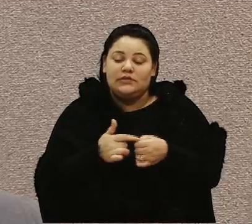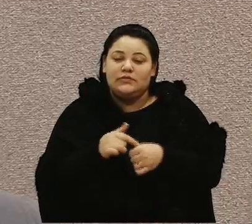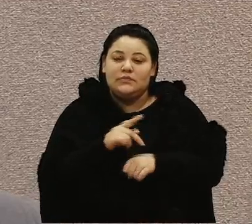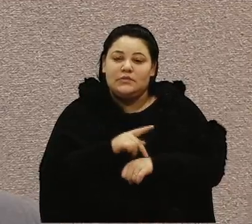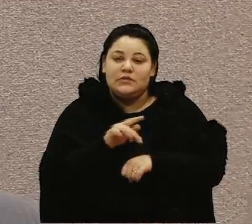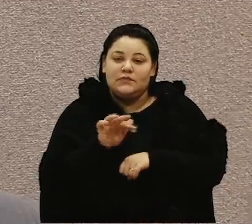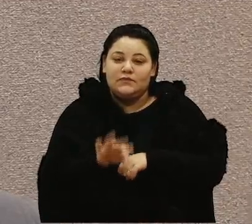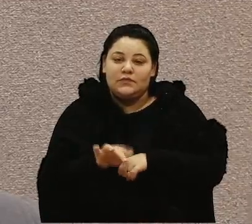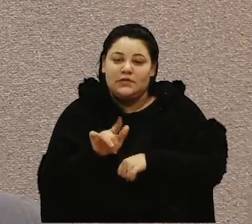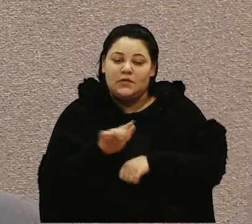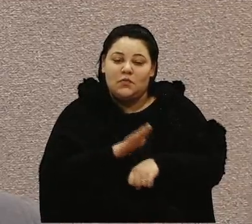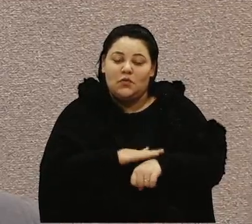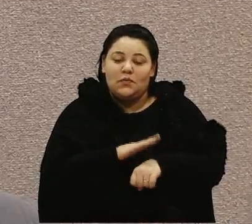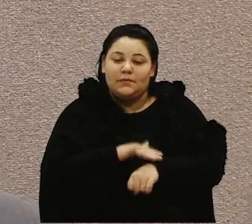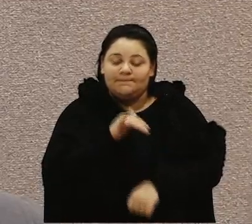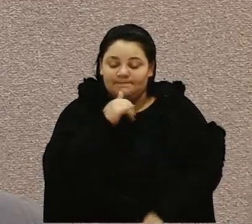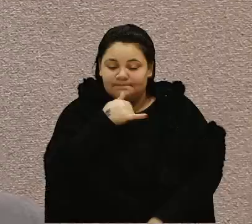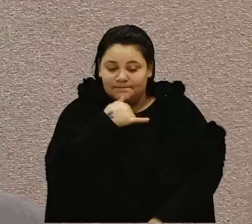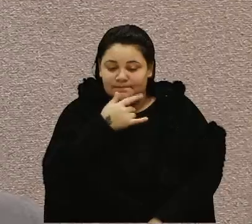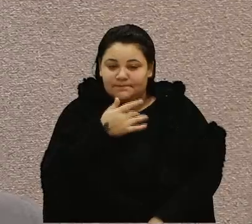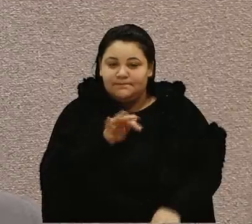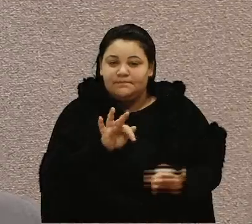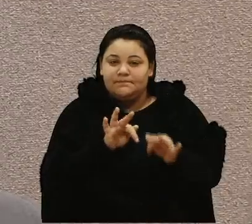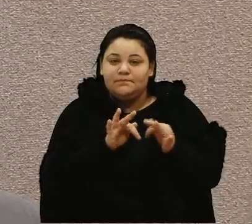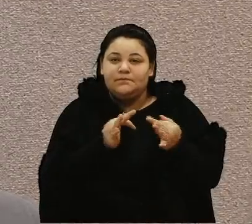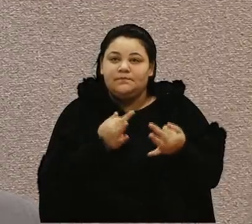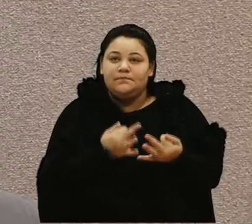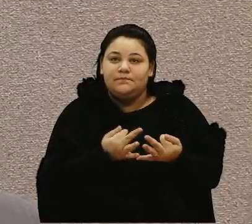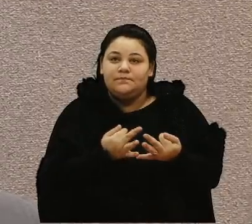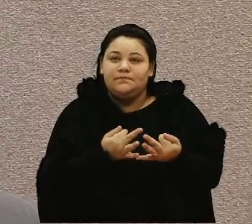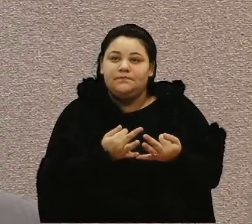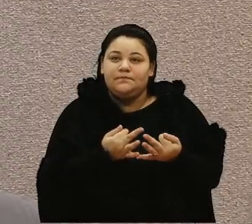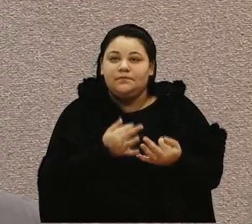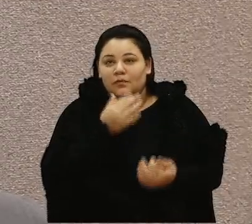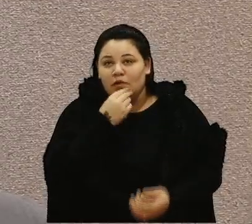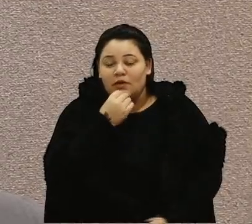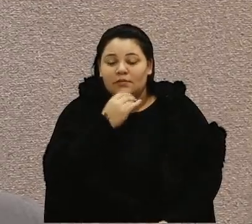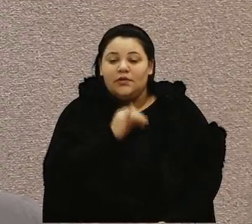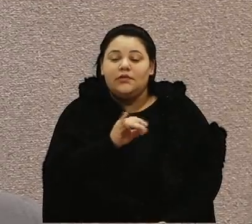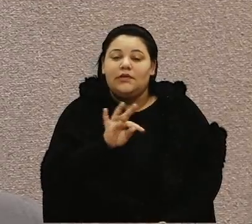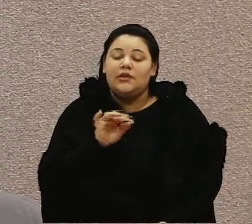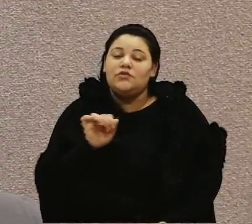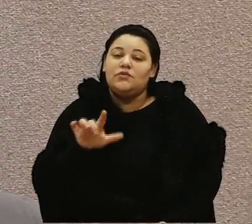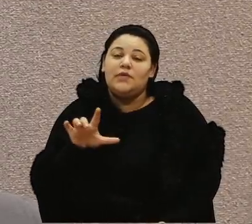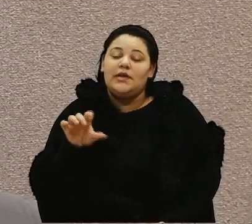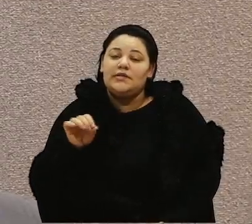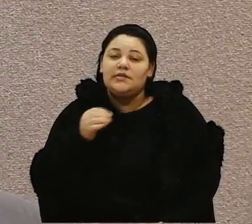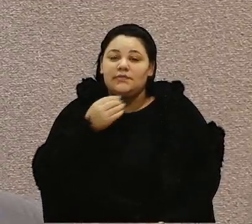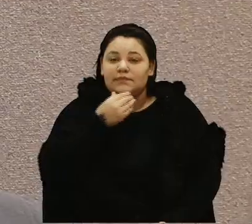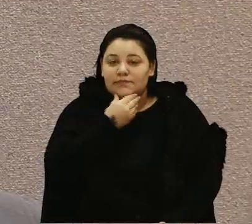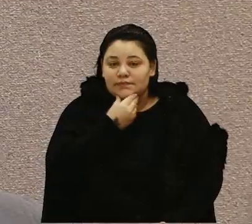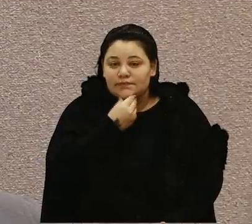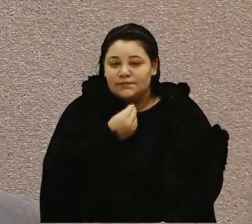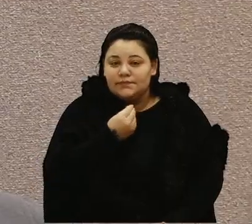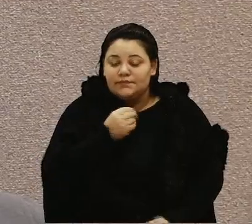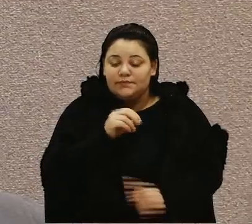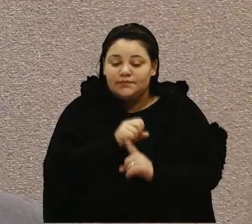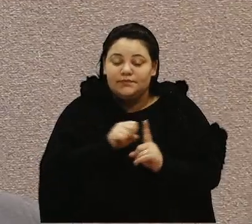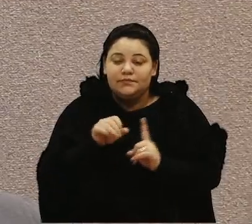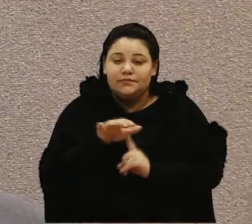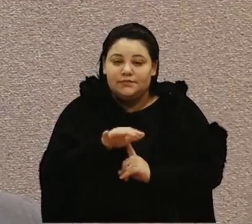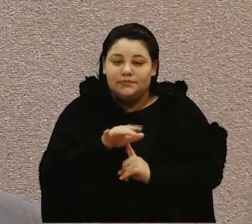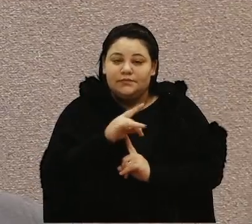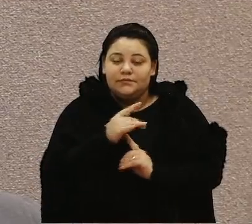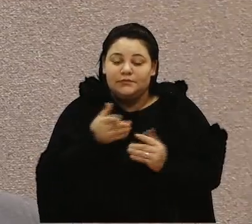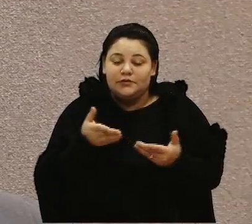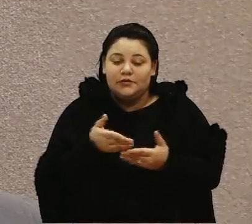É um momento muito triste para a família. O senhor Ítalo foi um grande homem, contribuiu muito com a sociedade e agora ele